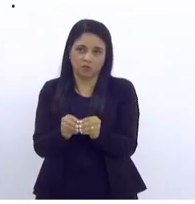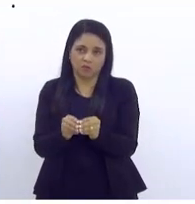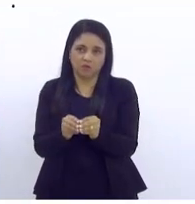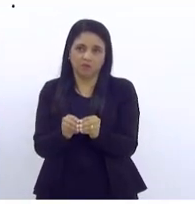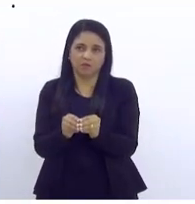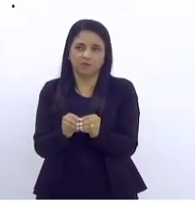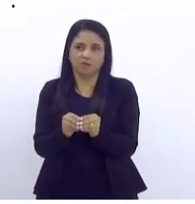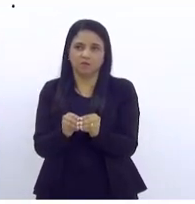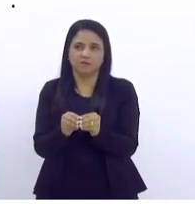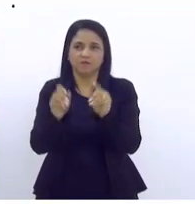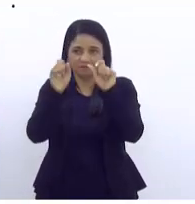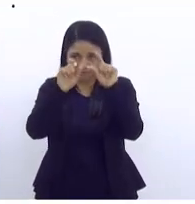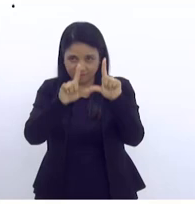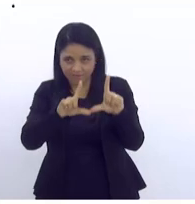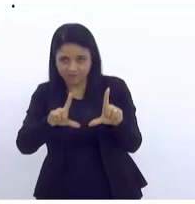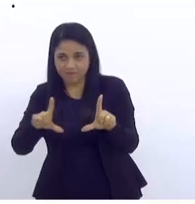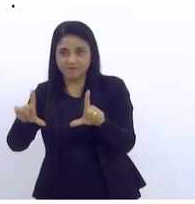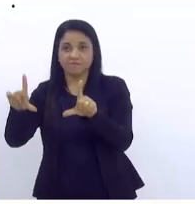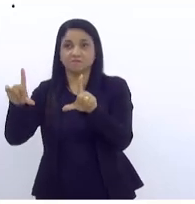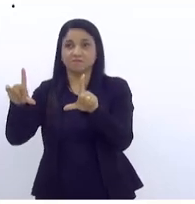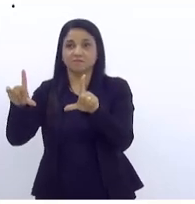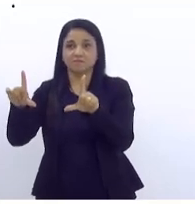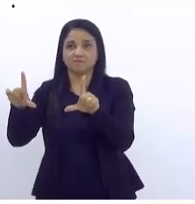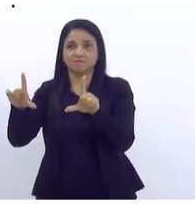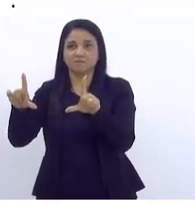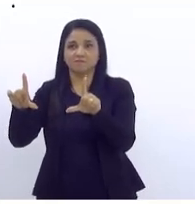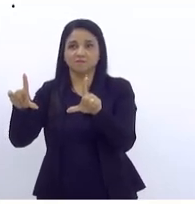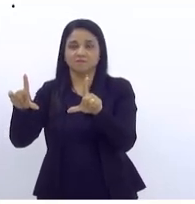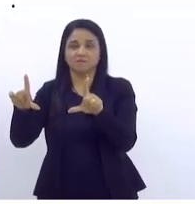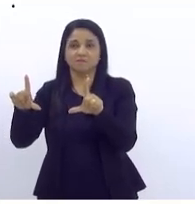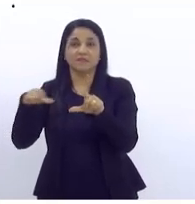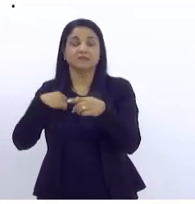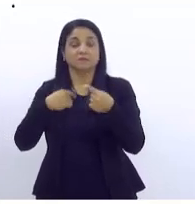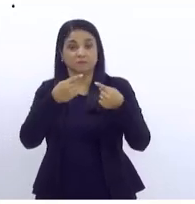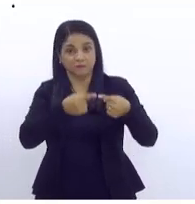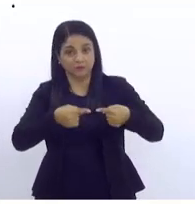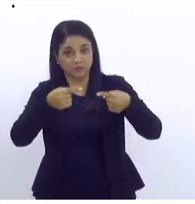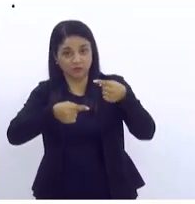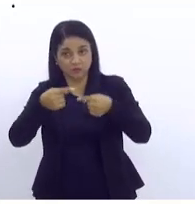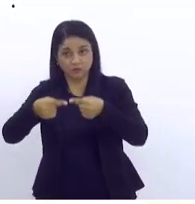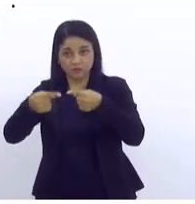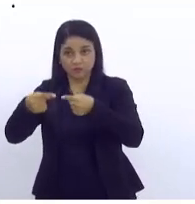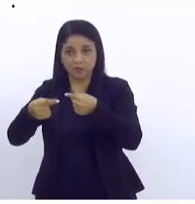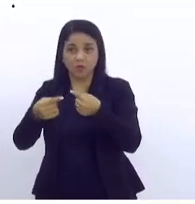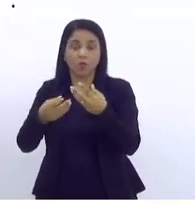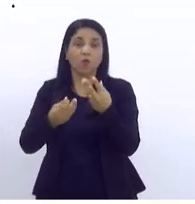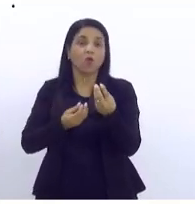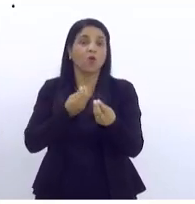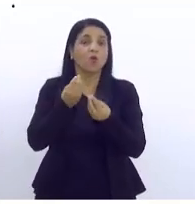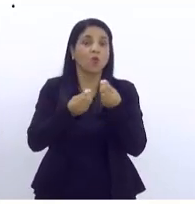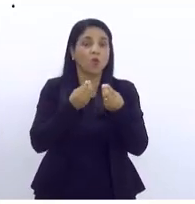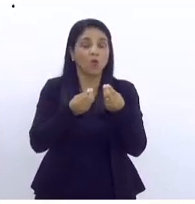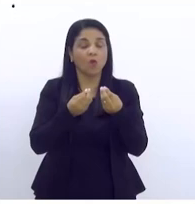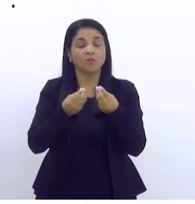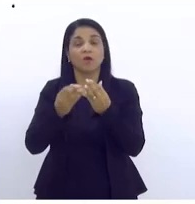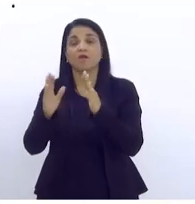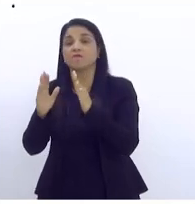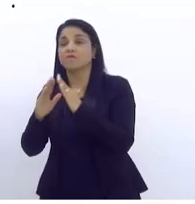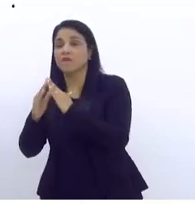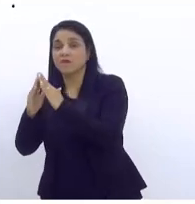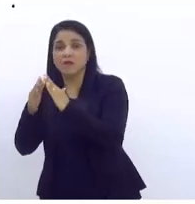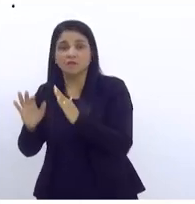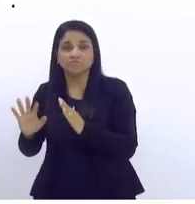pode passar o slide por favor eh tem toda uma discussão né de como vão ser atendidas as favelas isso tem que ser